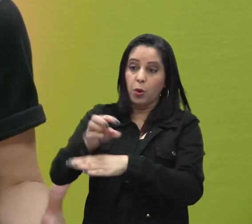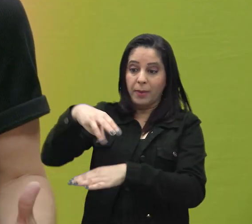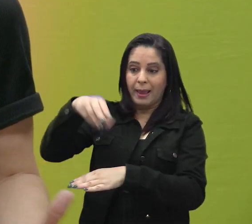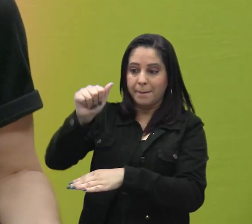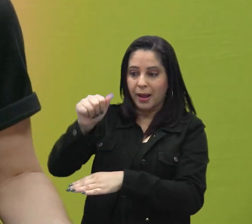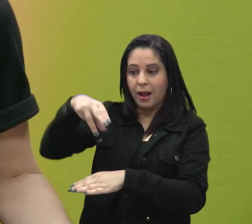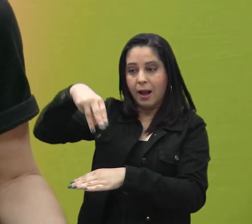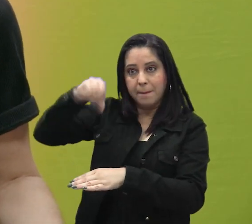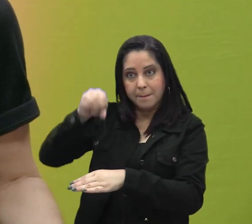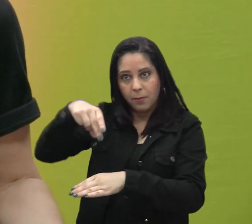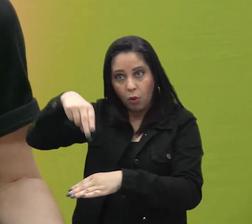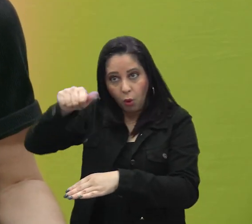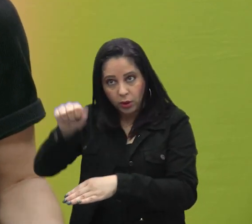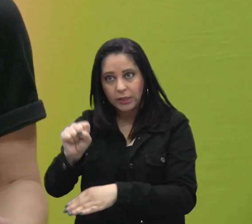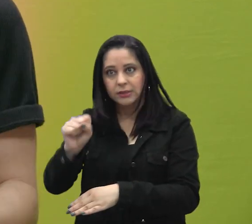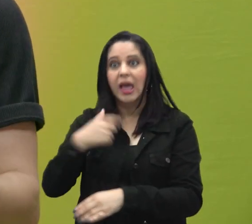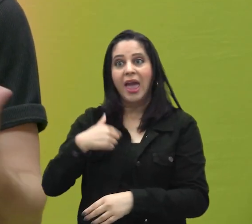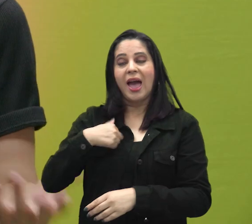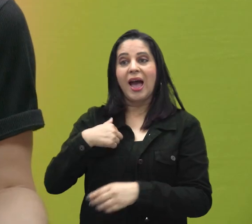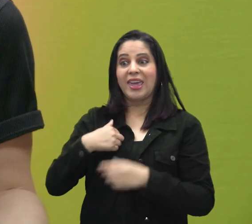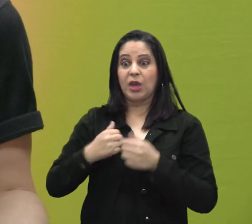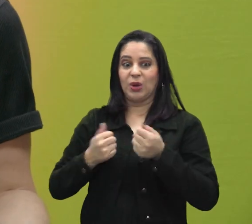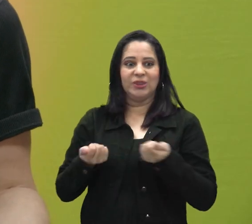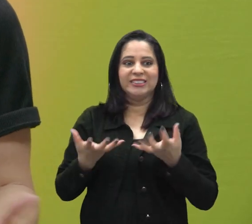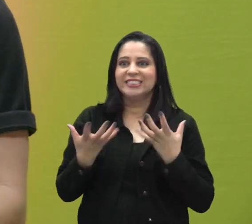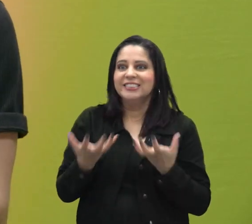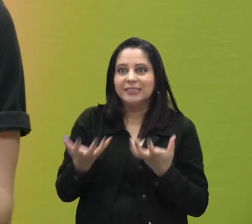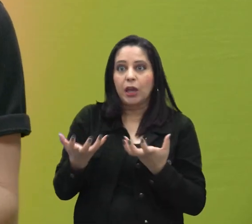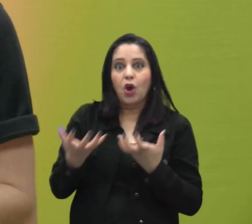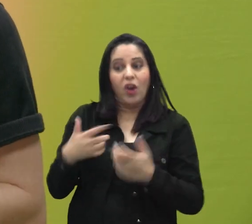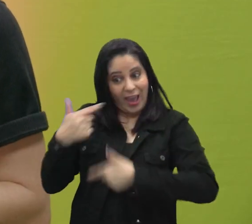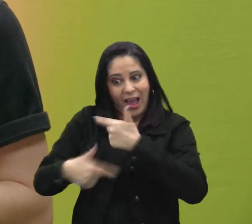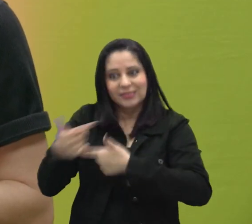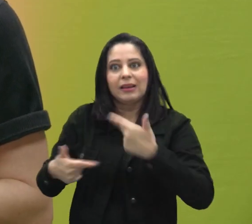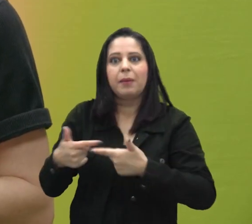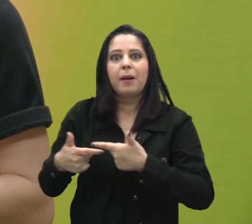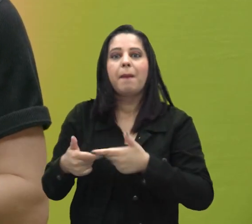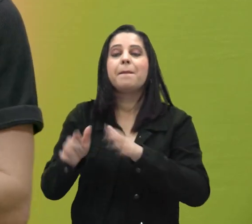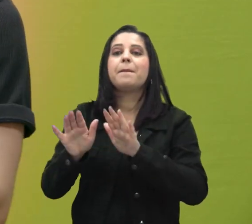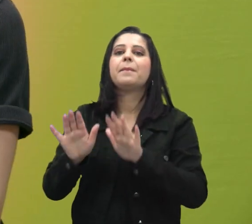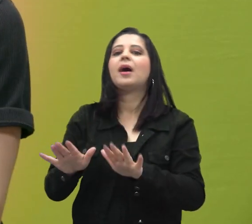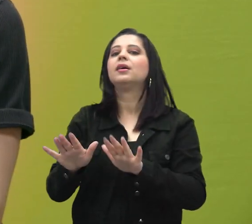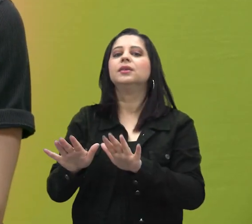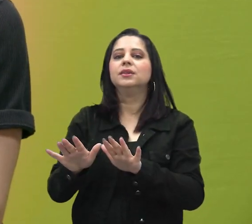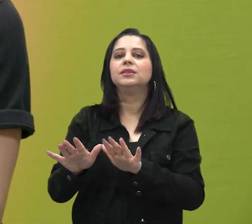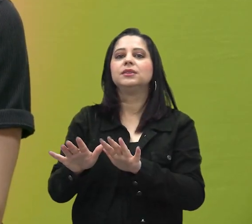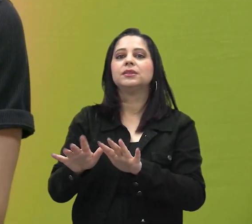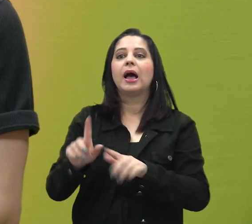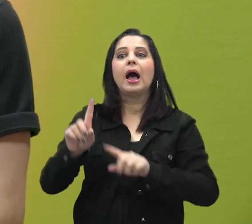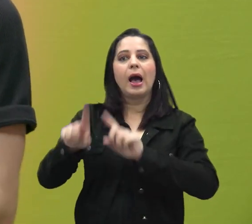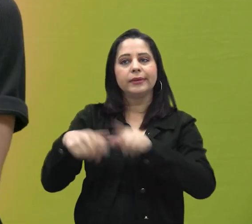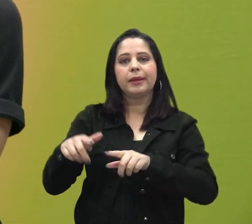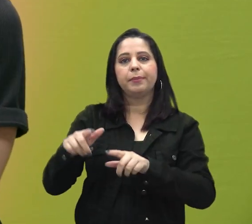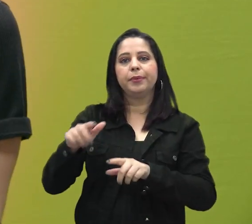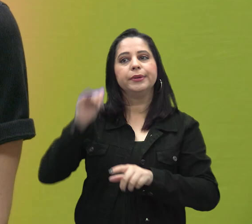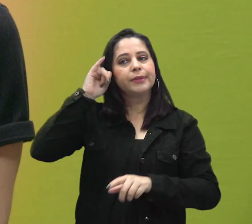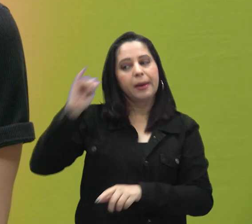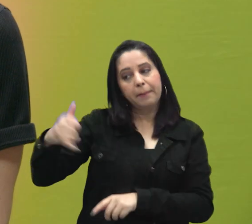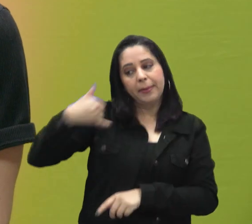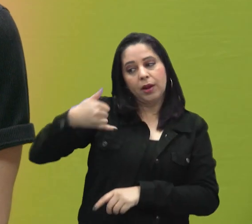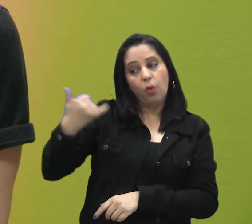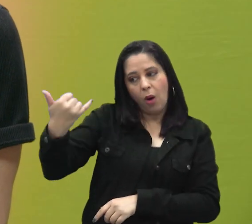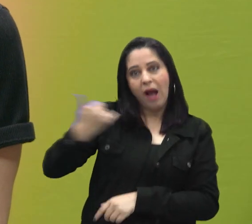empolgado, porque eu falei, cara, eu quero pegar esse projeto. Sim. É um projeto muito valioso para minha carreira. E daí, quando eu recebi a ligação dizendo que eu